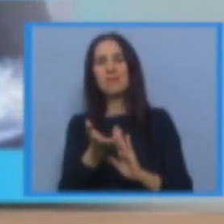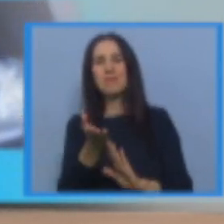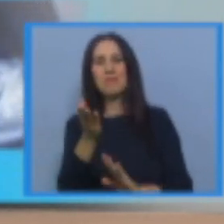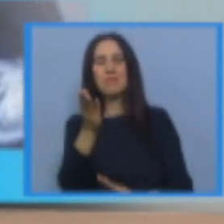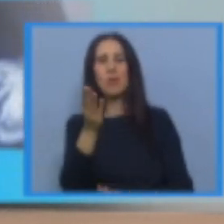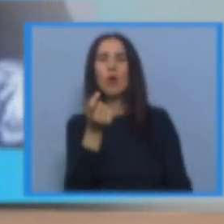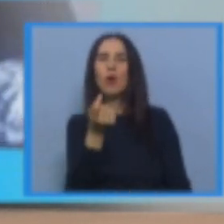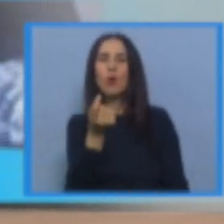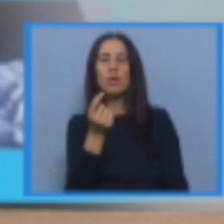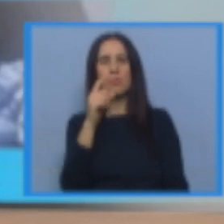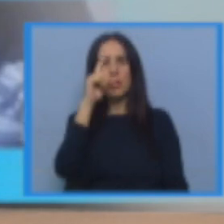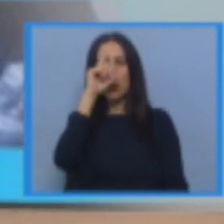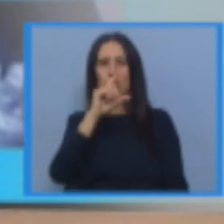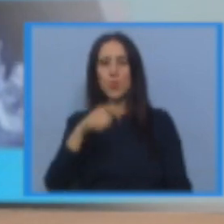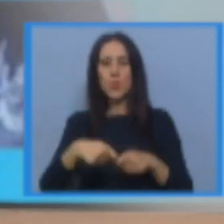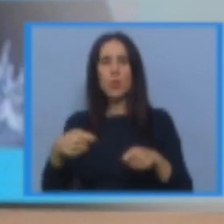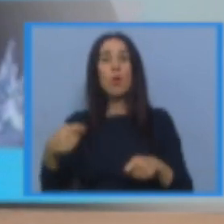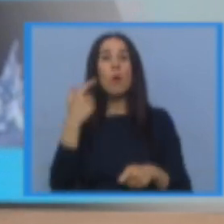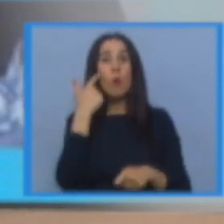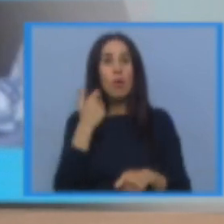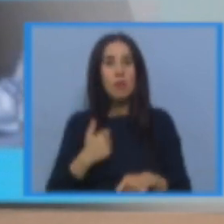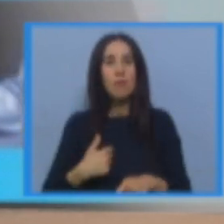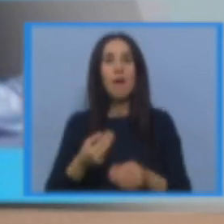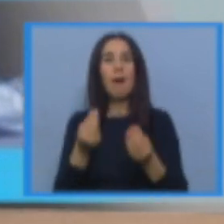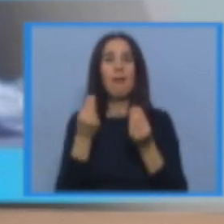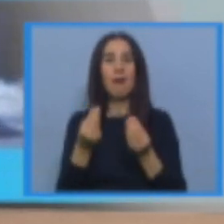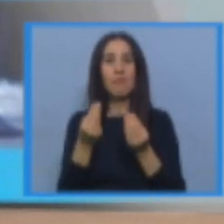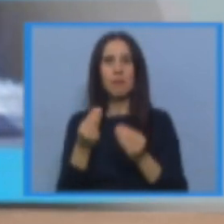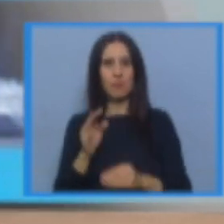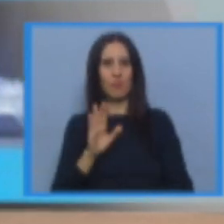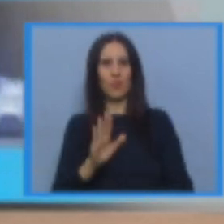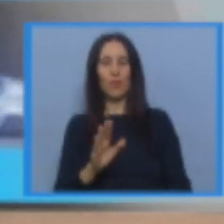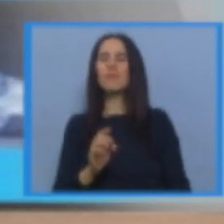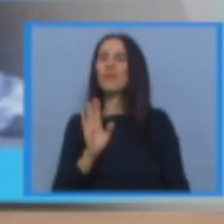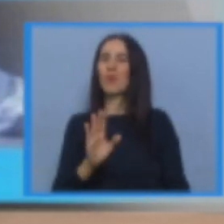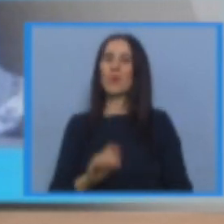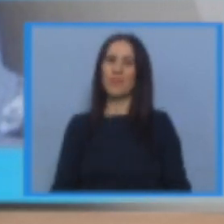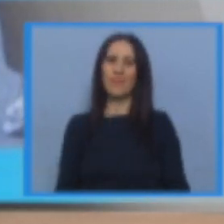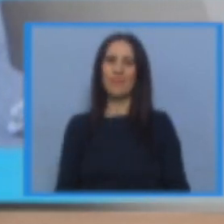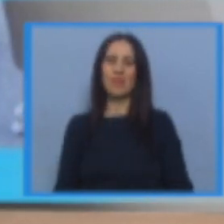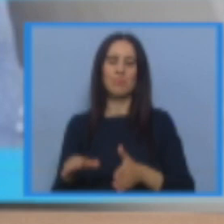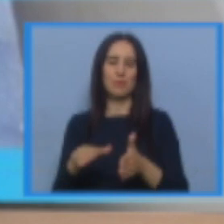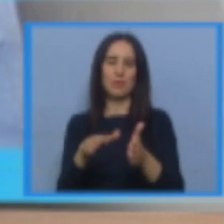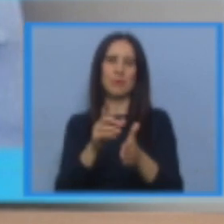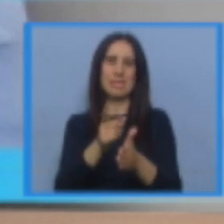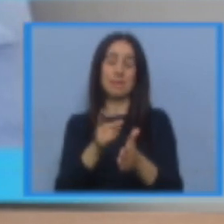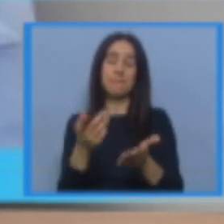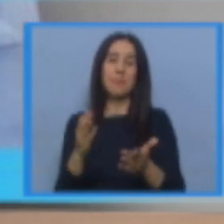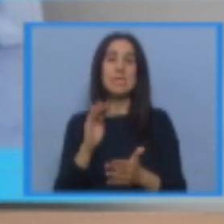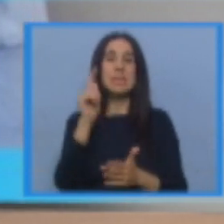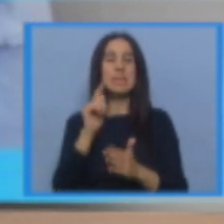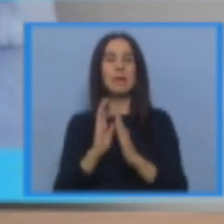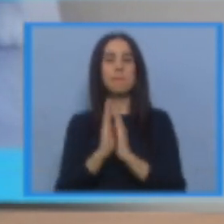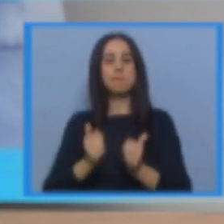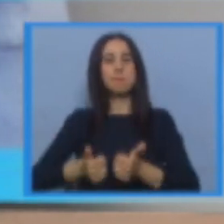um percurso um pouco mais longo. Olha, gostámos tanto que agora ficou. É esse o percurso que fazemos. Saímos da Sé, vamos